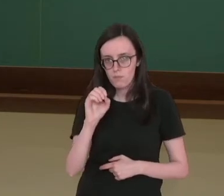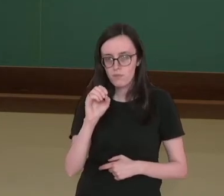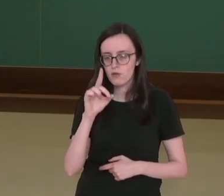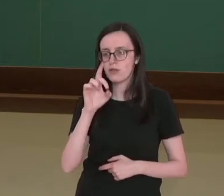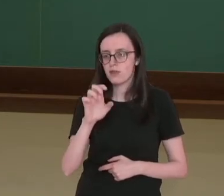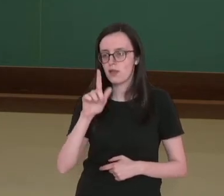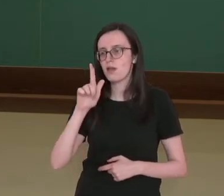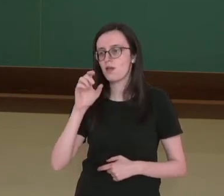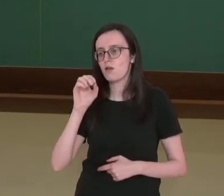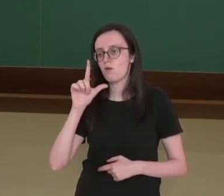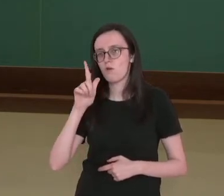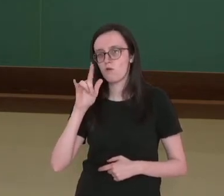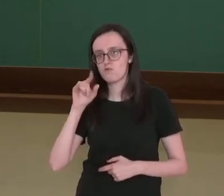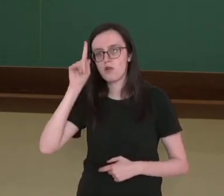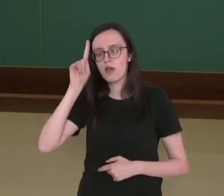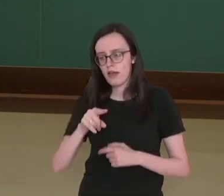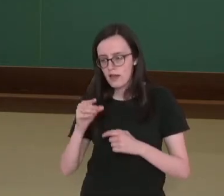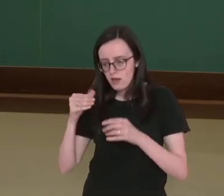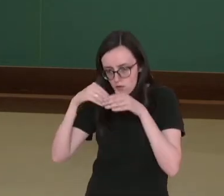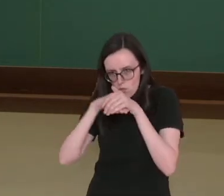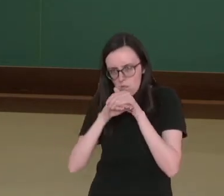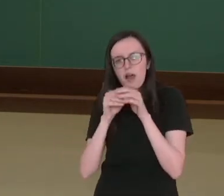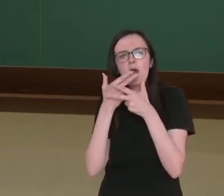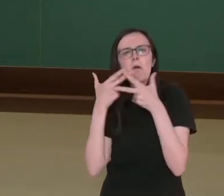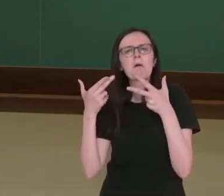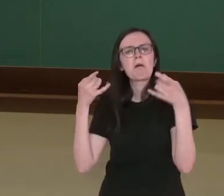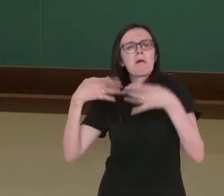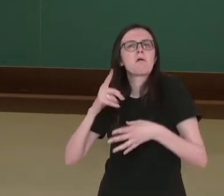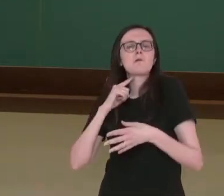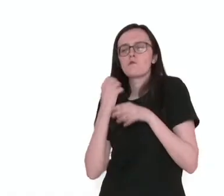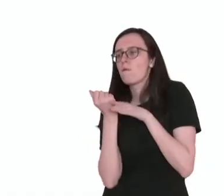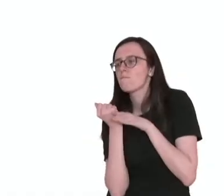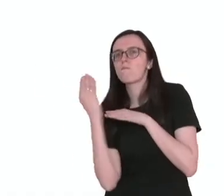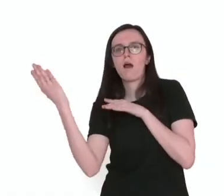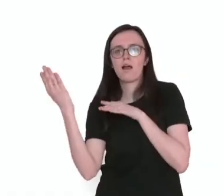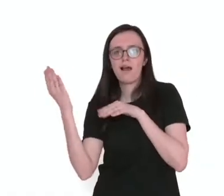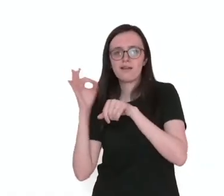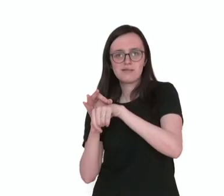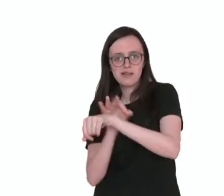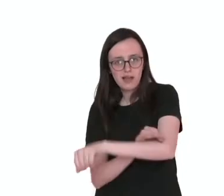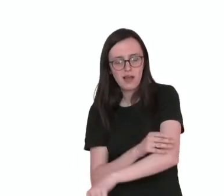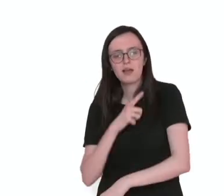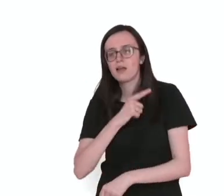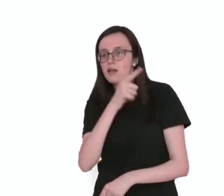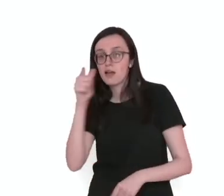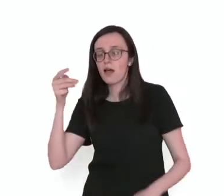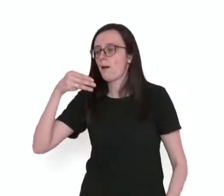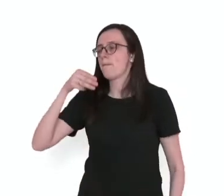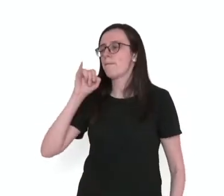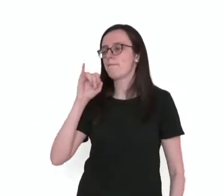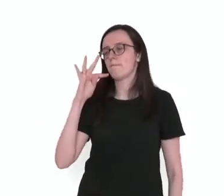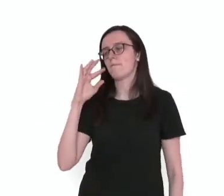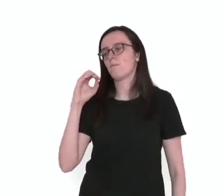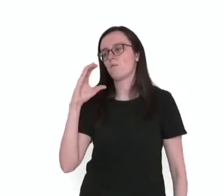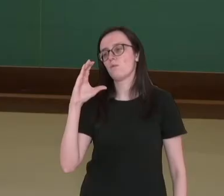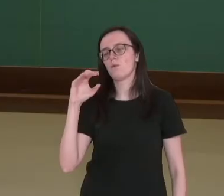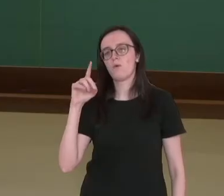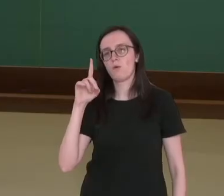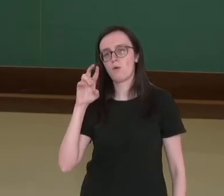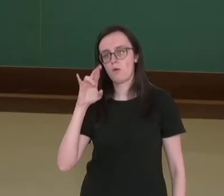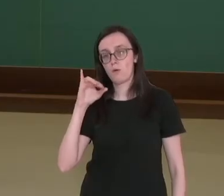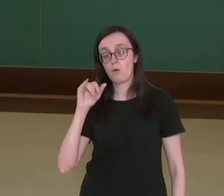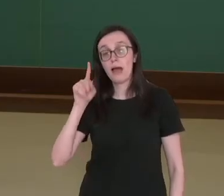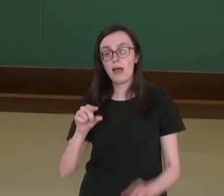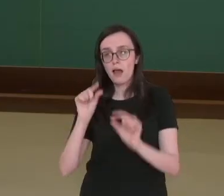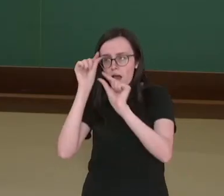coisas, por exemplo, para fora da célula. Nós temos a mitocôndria, que é uma